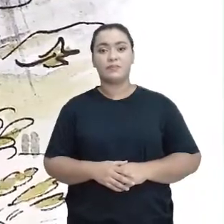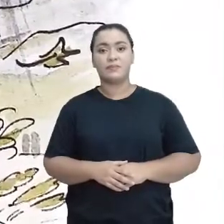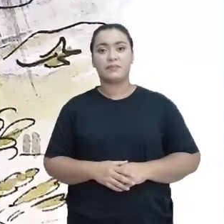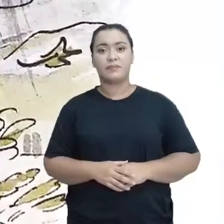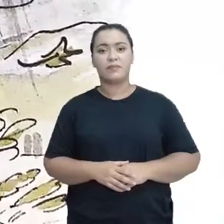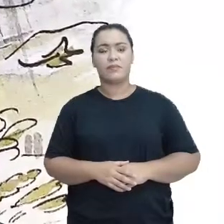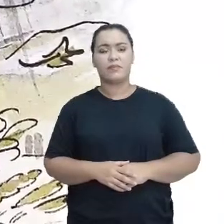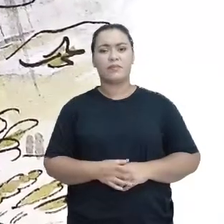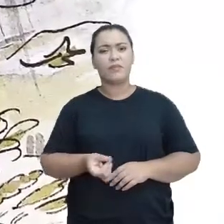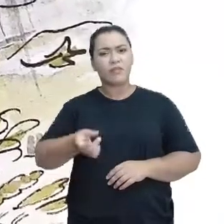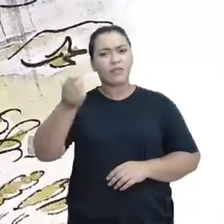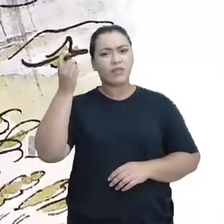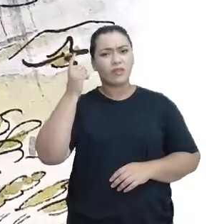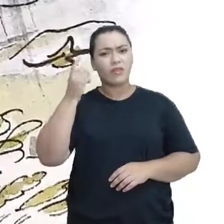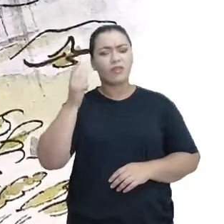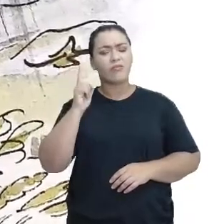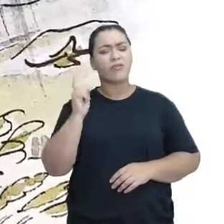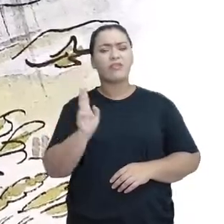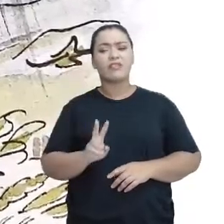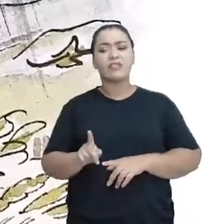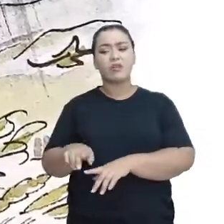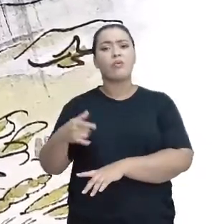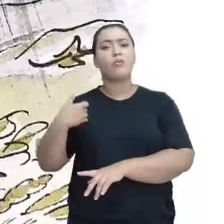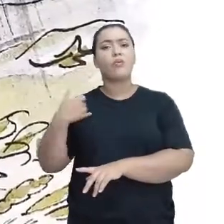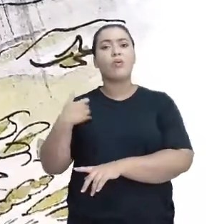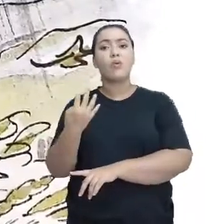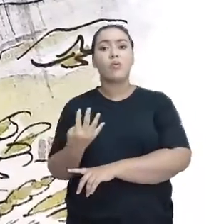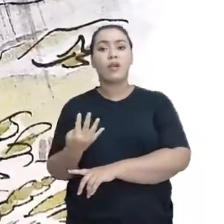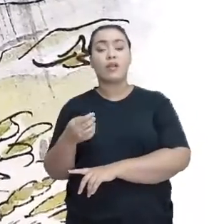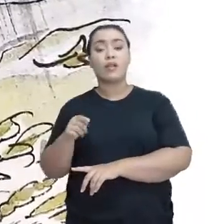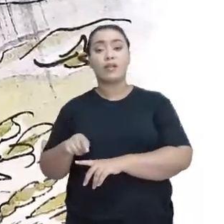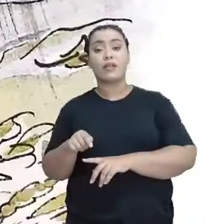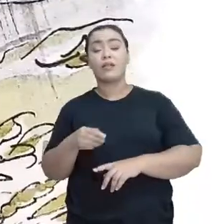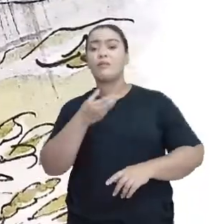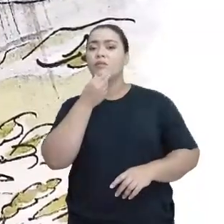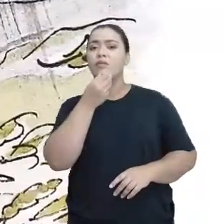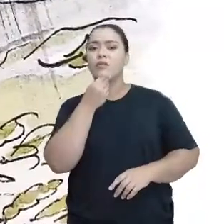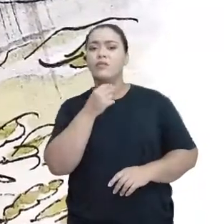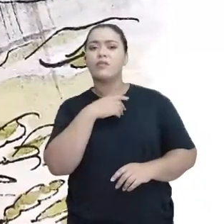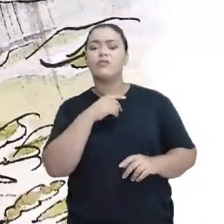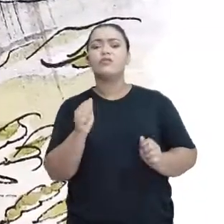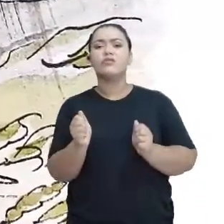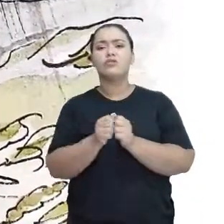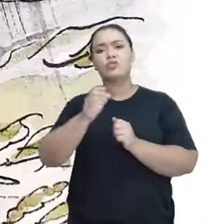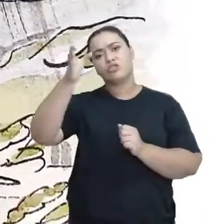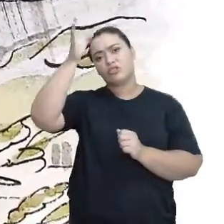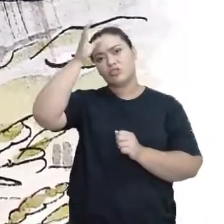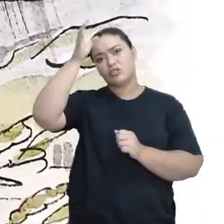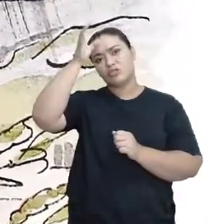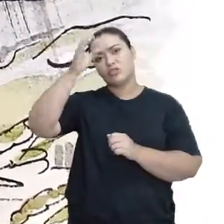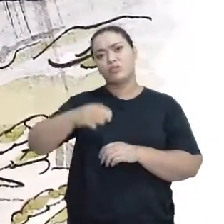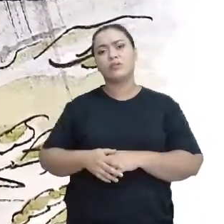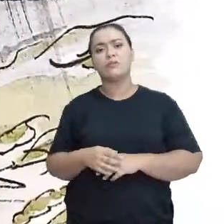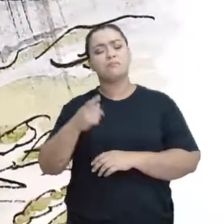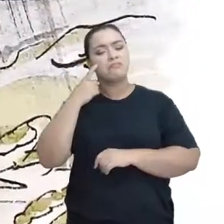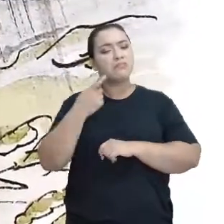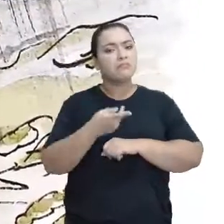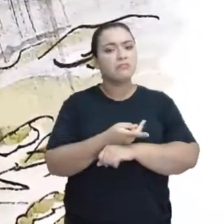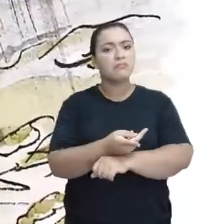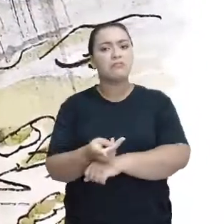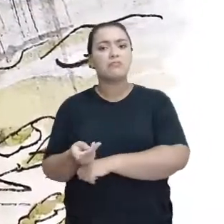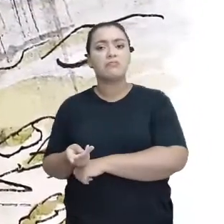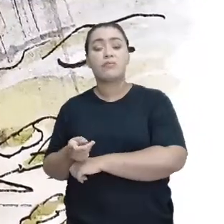Uma vez, quando tinha apenas 4 anos, o menino Leonardo estava com seu tio Francesco, visitando as vinhas